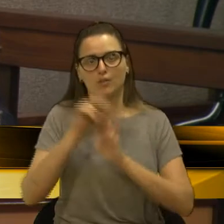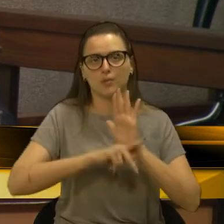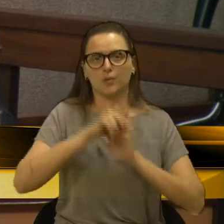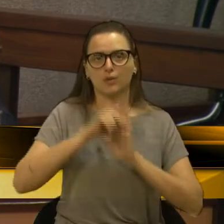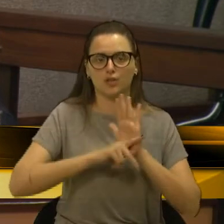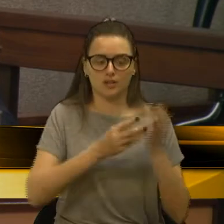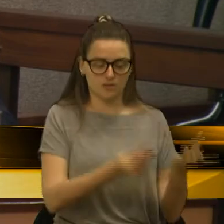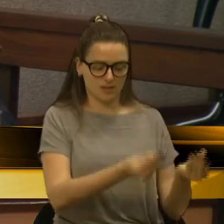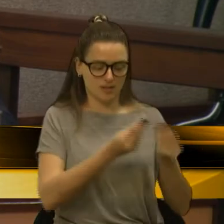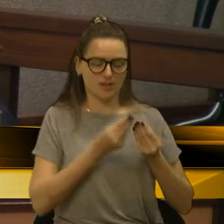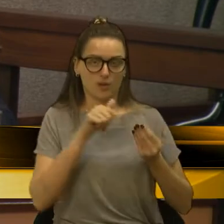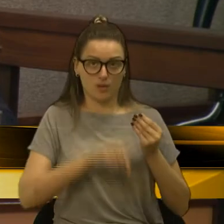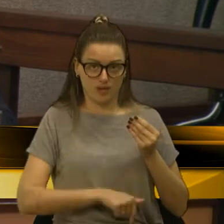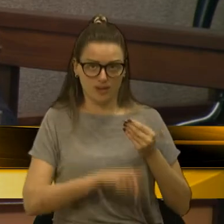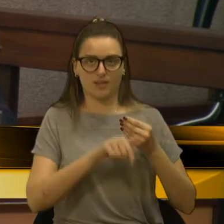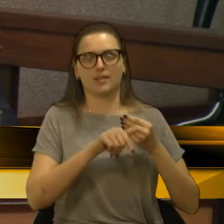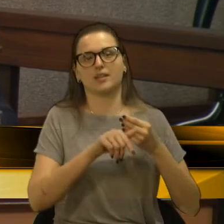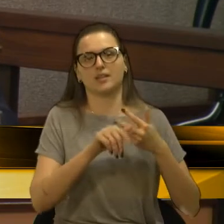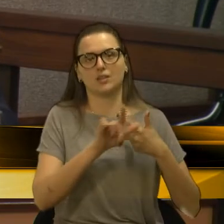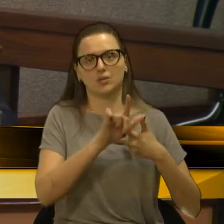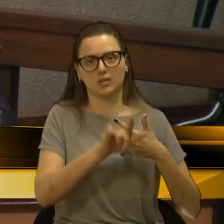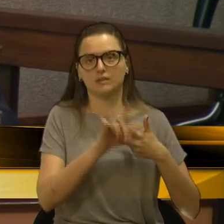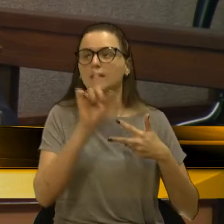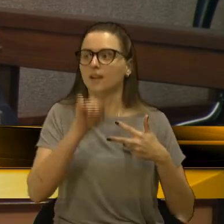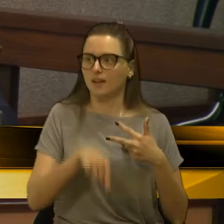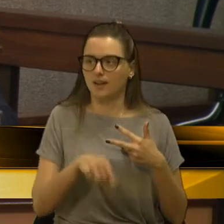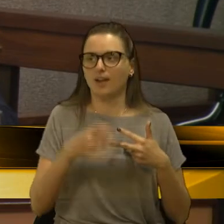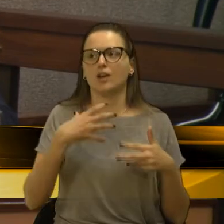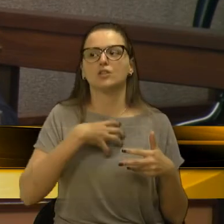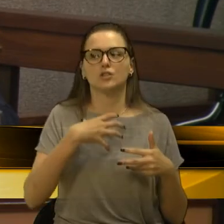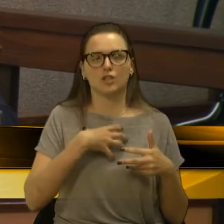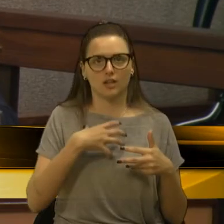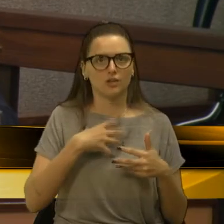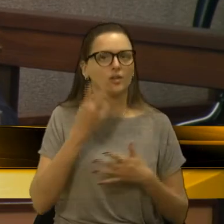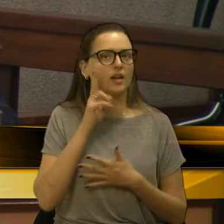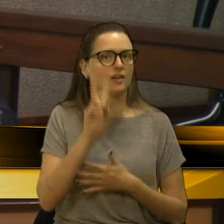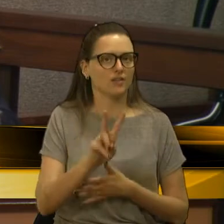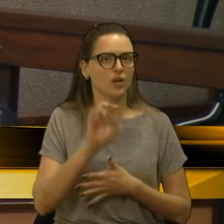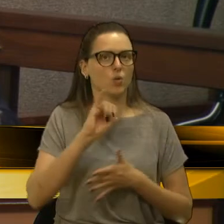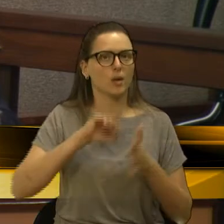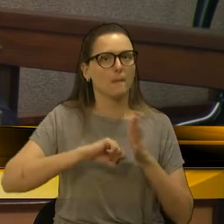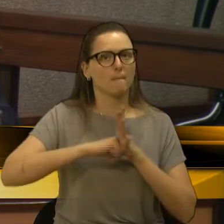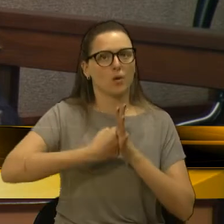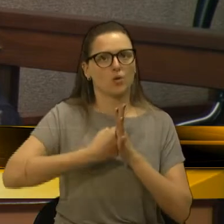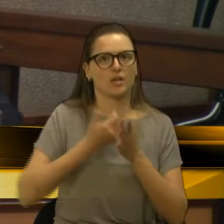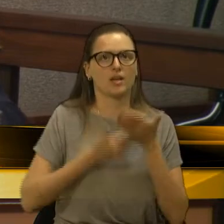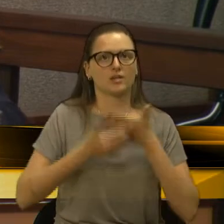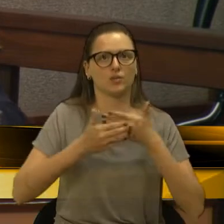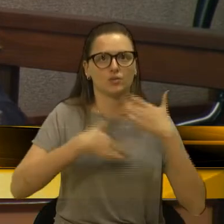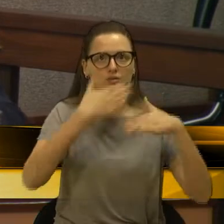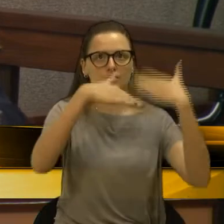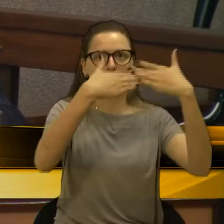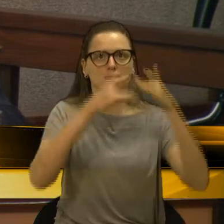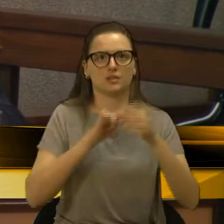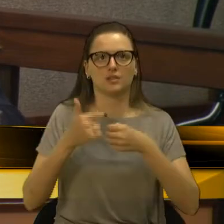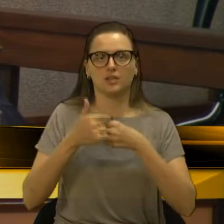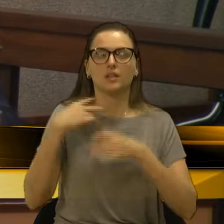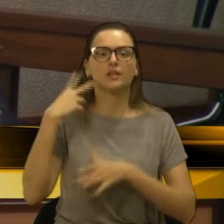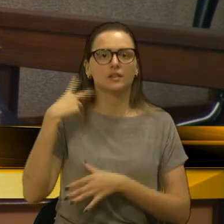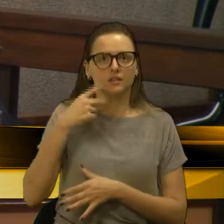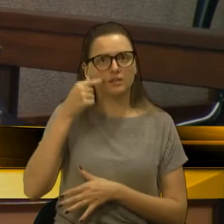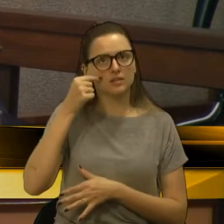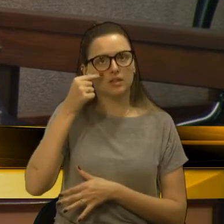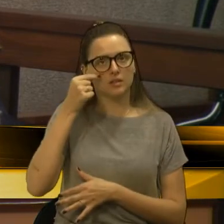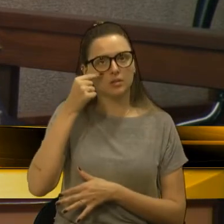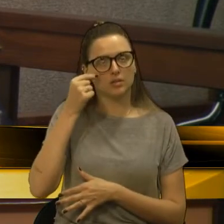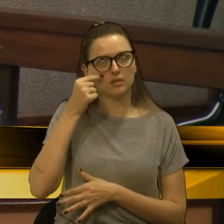para esta casa, aí sim Caxias ia ver o que era freio de mão puxado. Então, vereador Eloy,